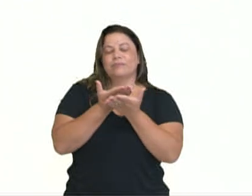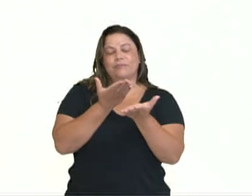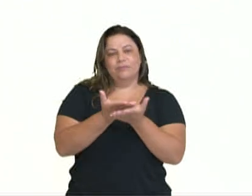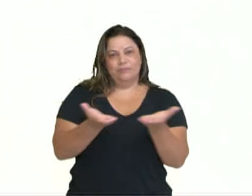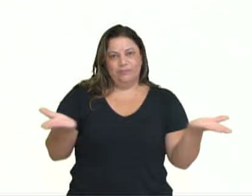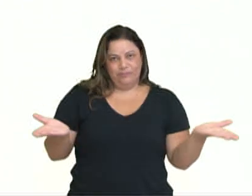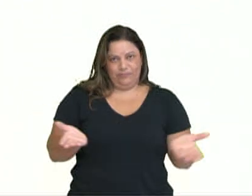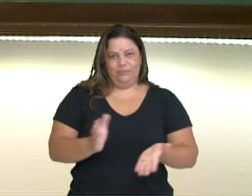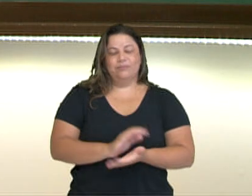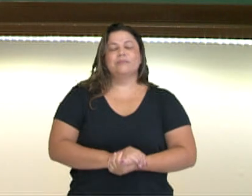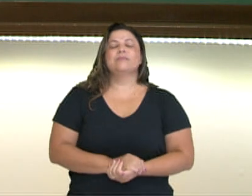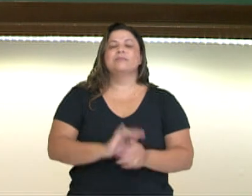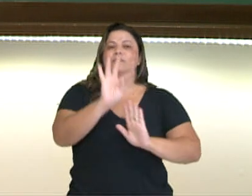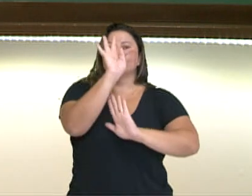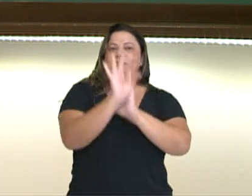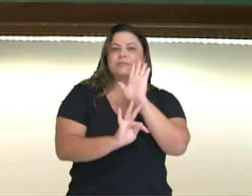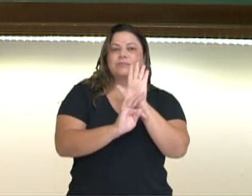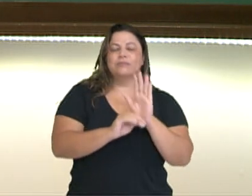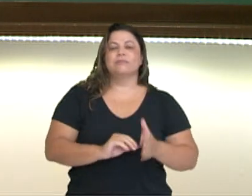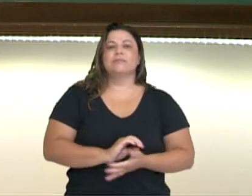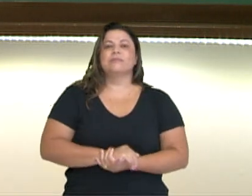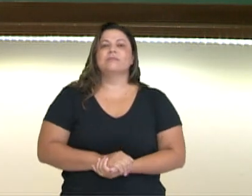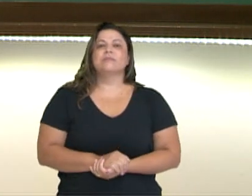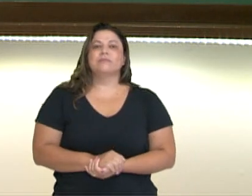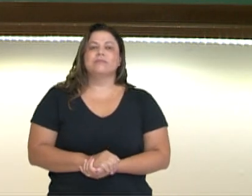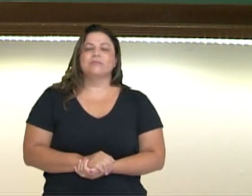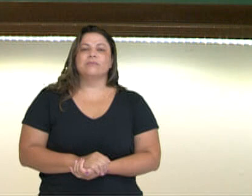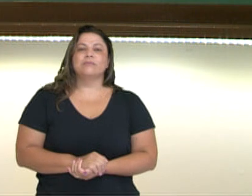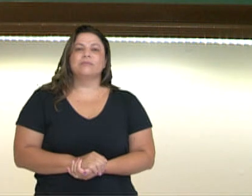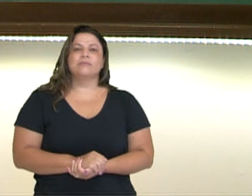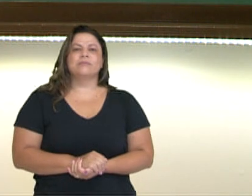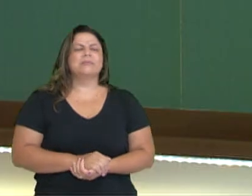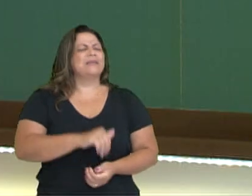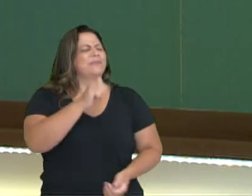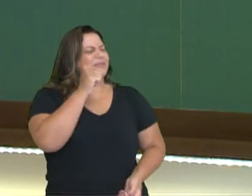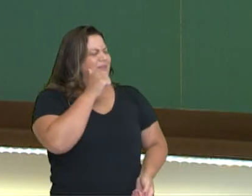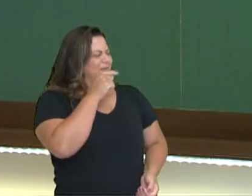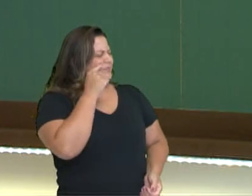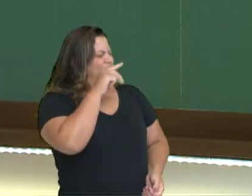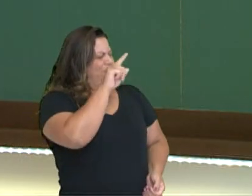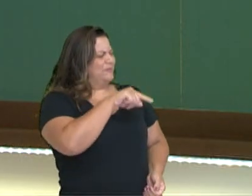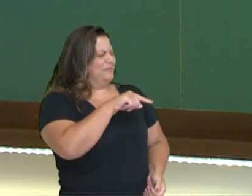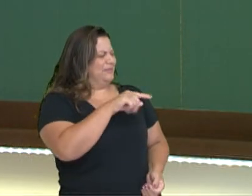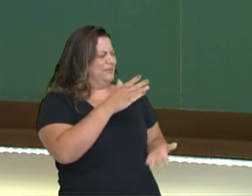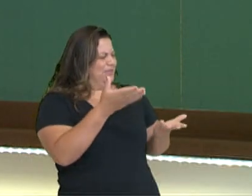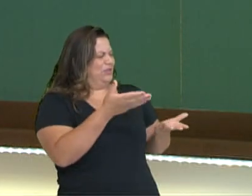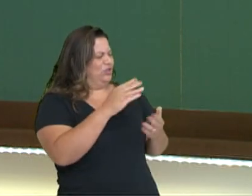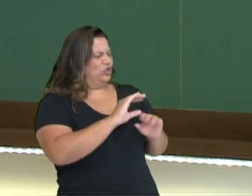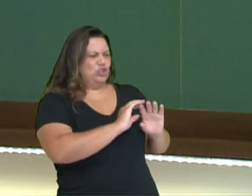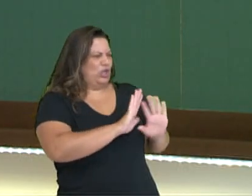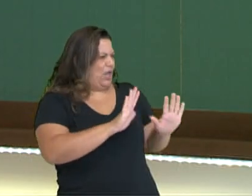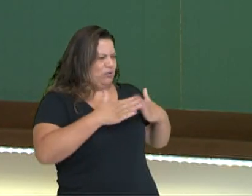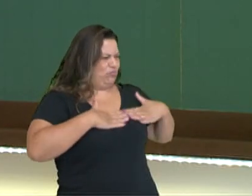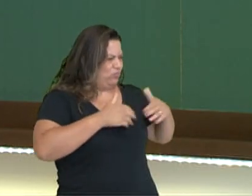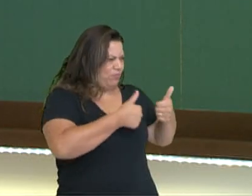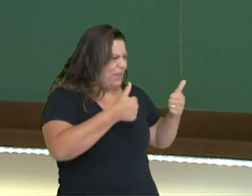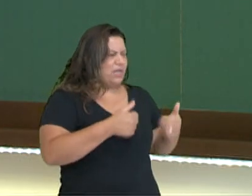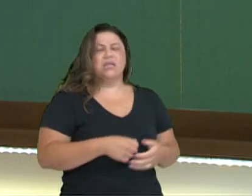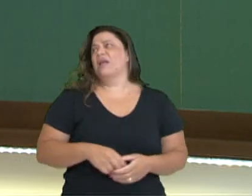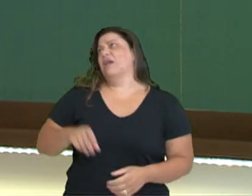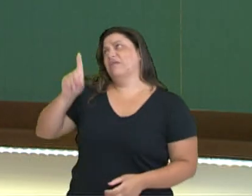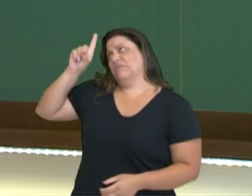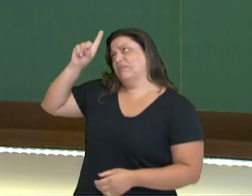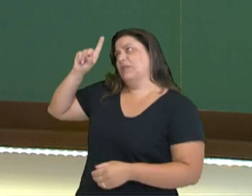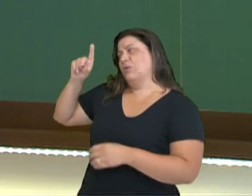a continuidade do texto. Vamos lá. A senhora é conformada? Tenho fé, dona. Deus nunca me